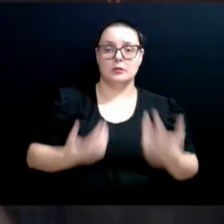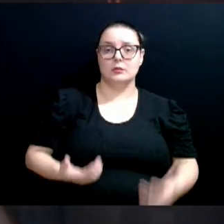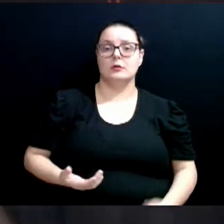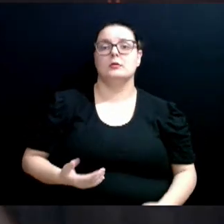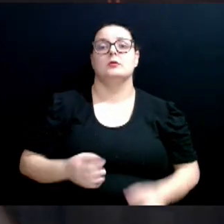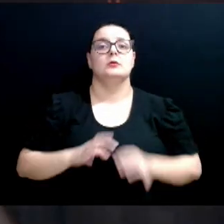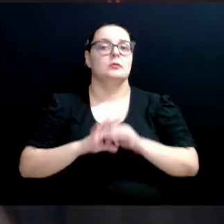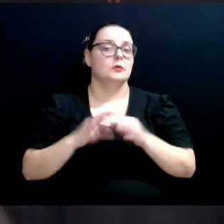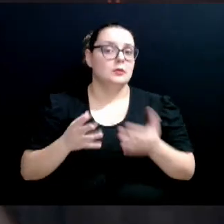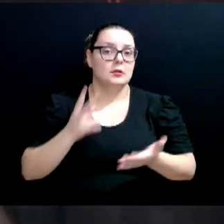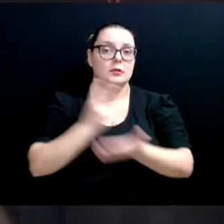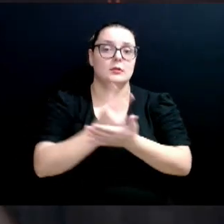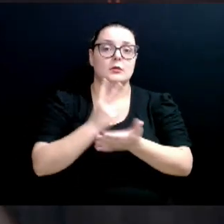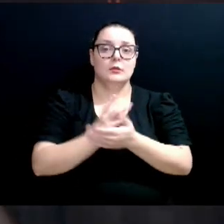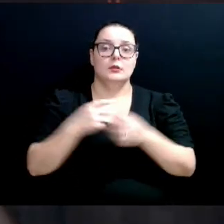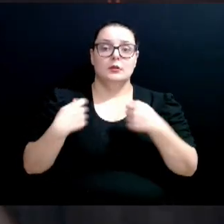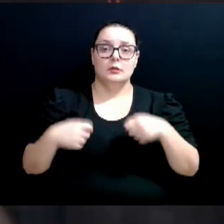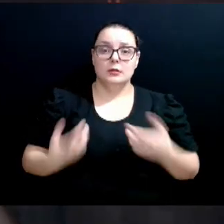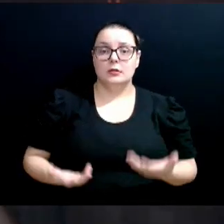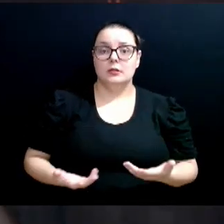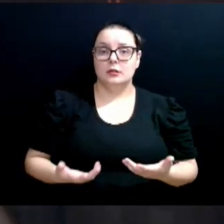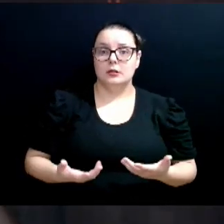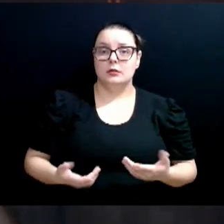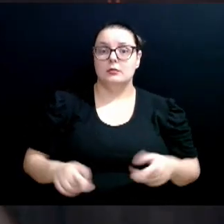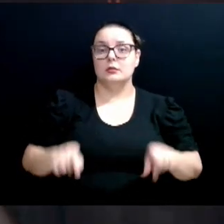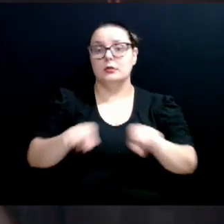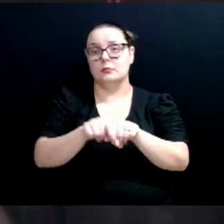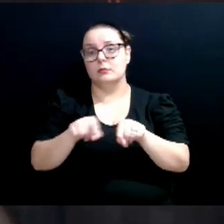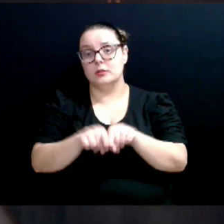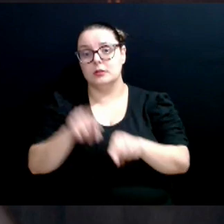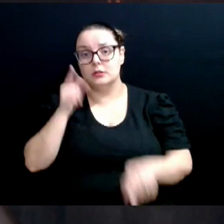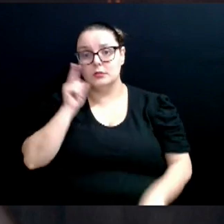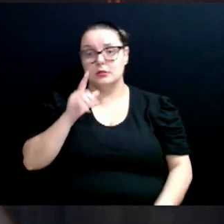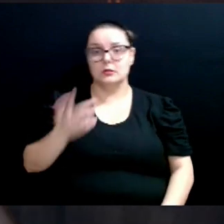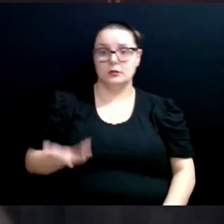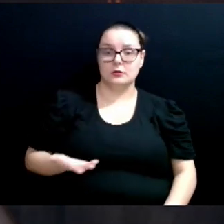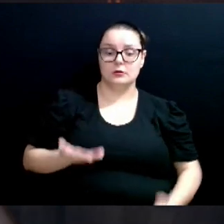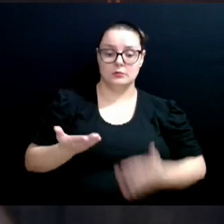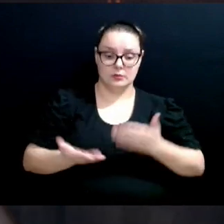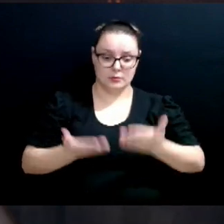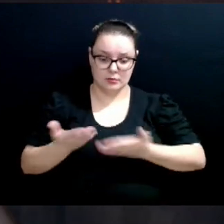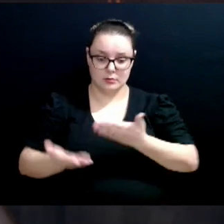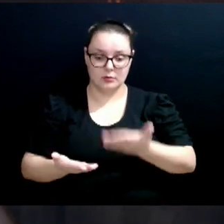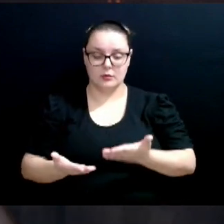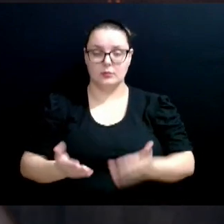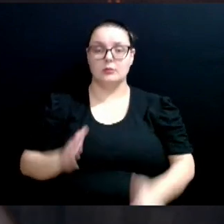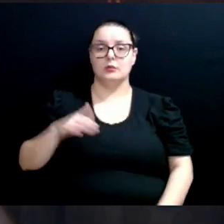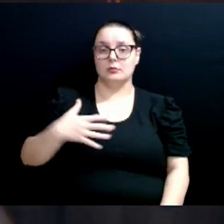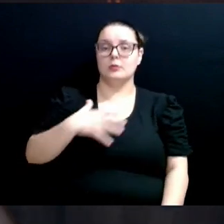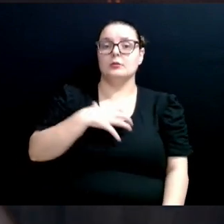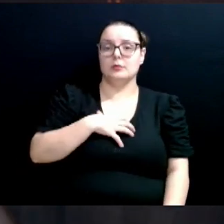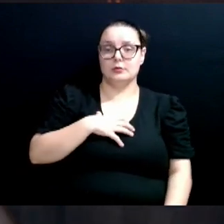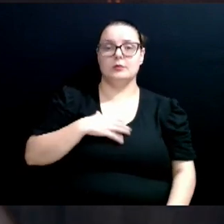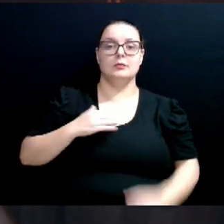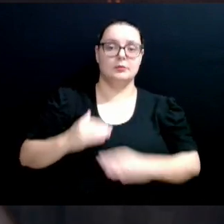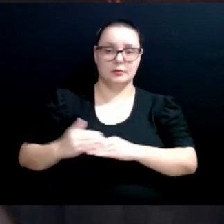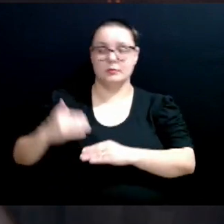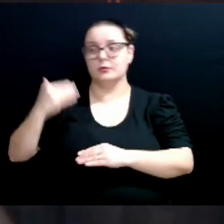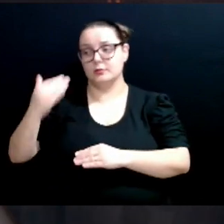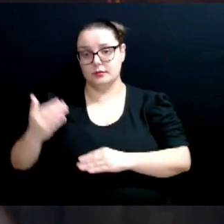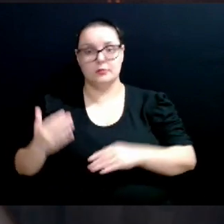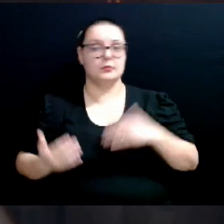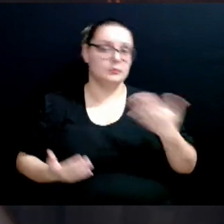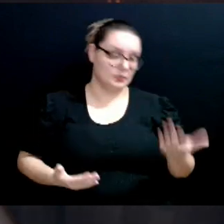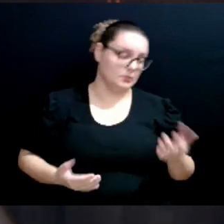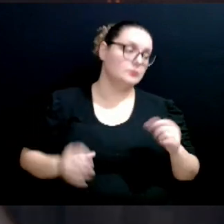que preciso, mas também conseguir lidar com quando eu sinto que tem um exagero do outro lado, né? Então, um excesso